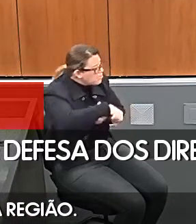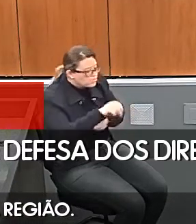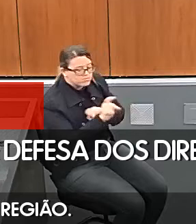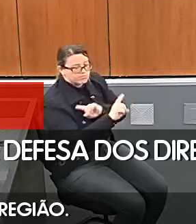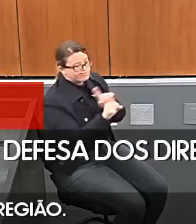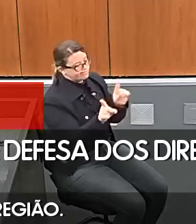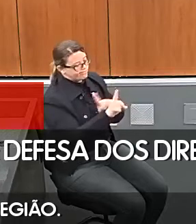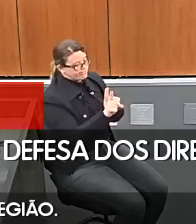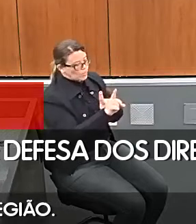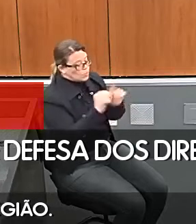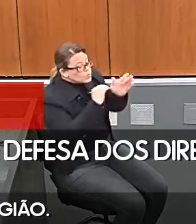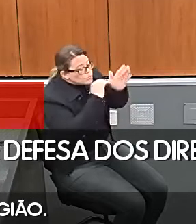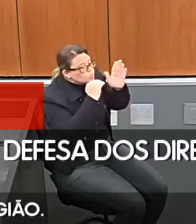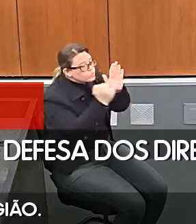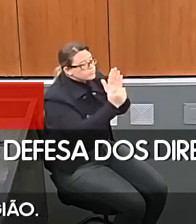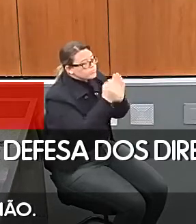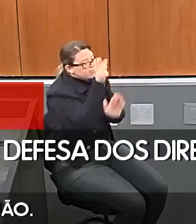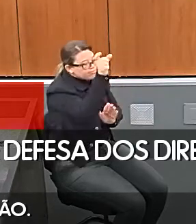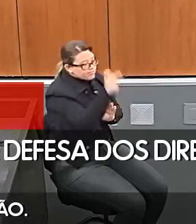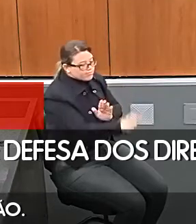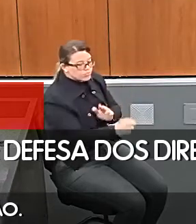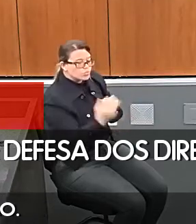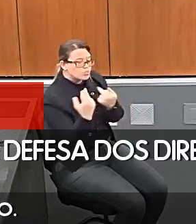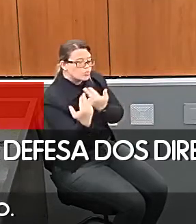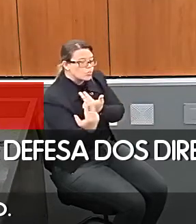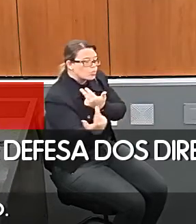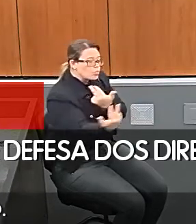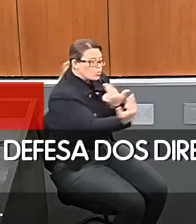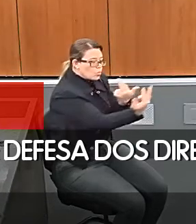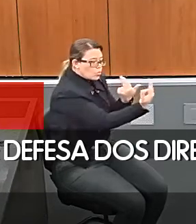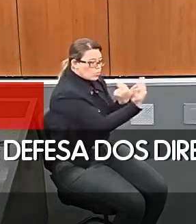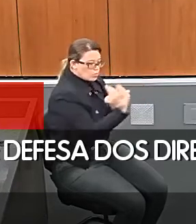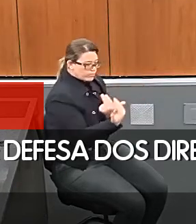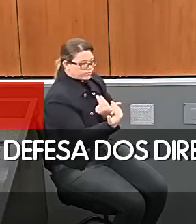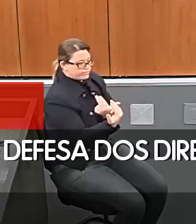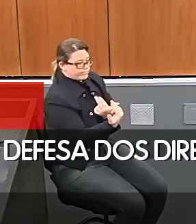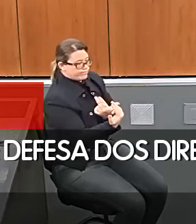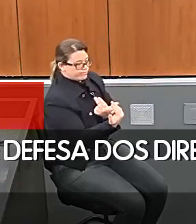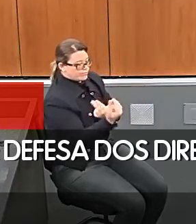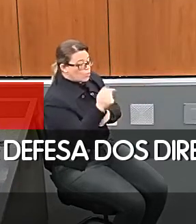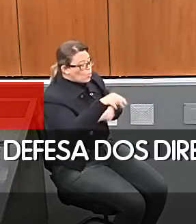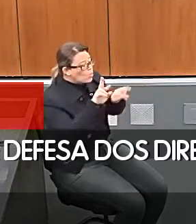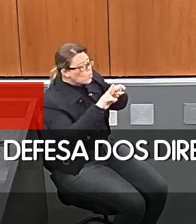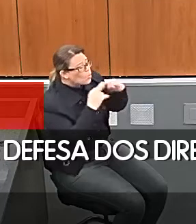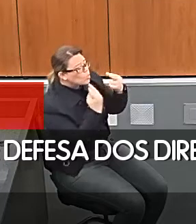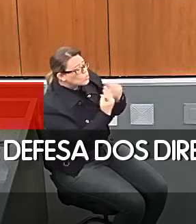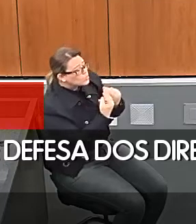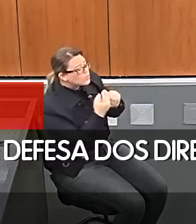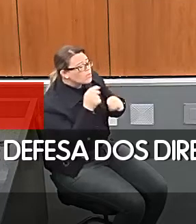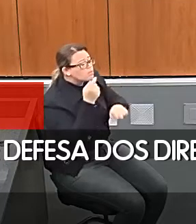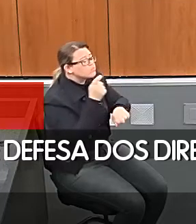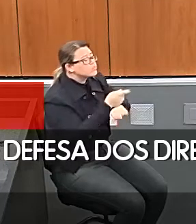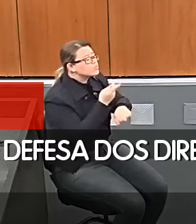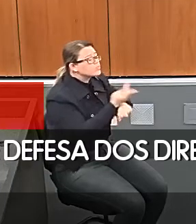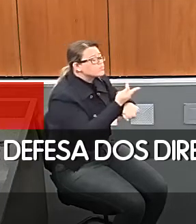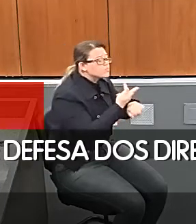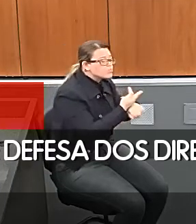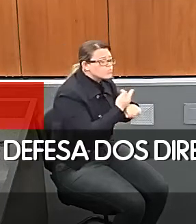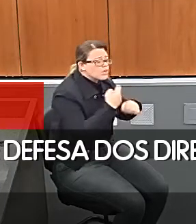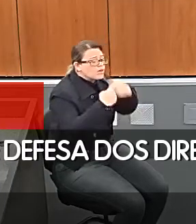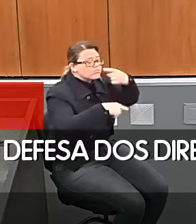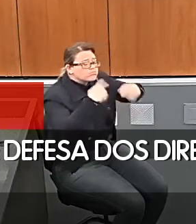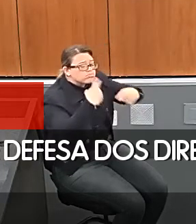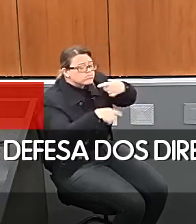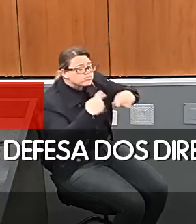até mesmo nessa reunião do NOSIM, para nós discutirmos para que é que nos reunimos aqui hoje, para procurar alternativas que